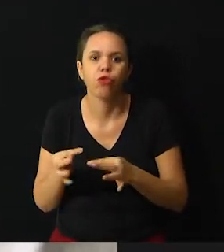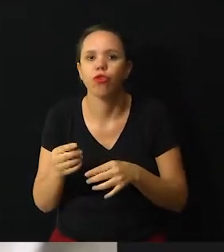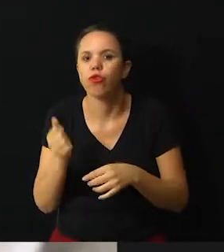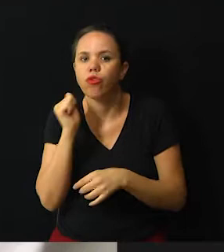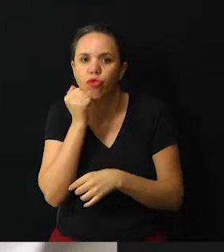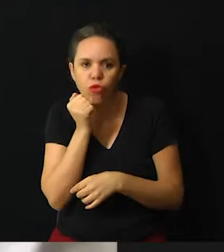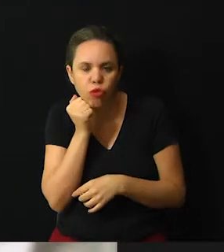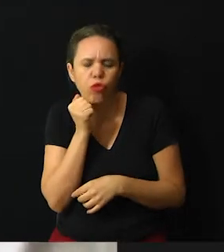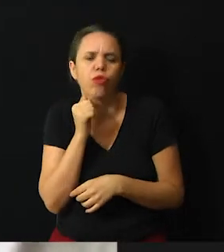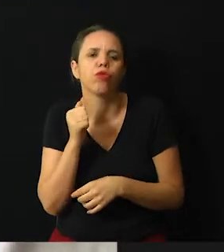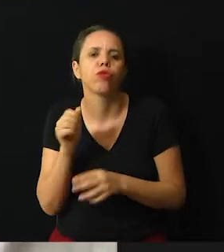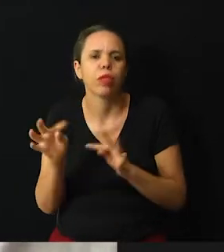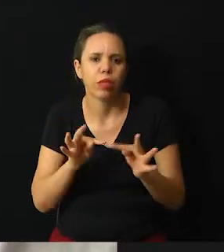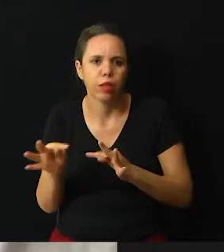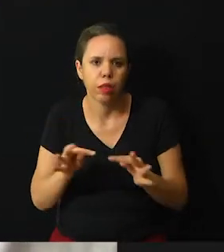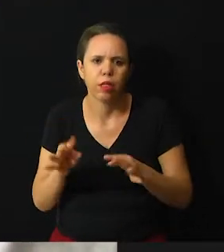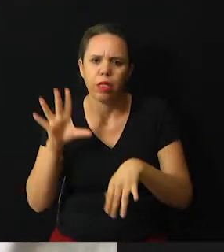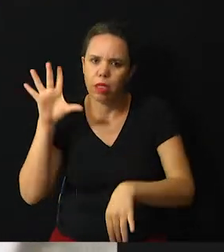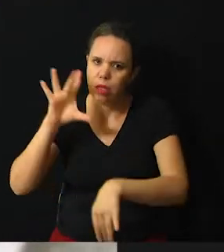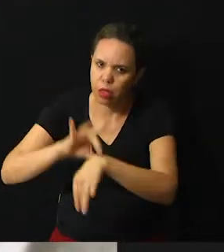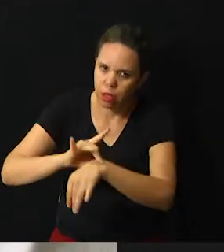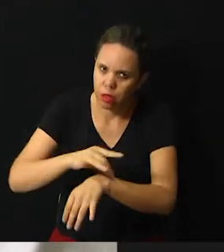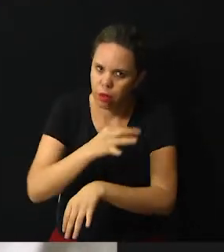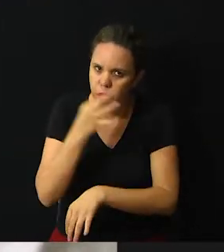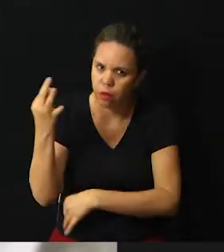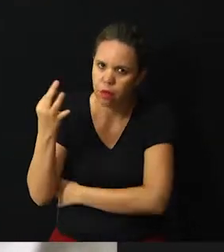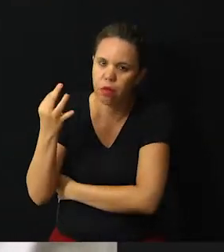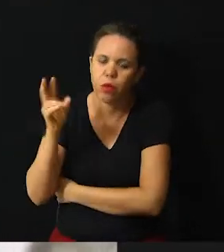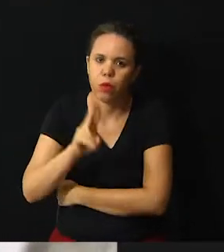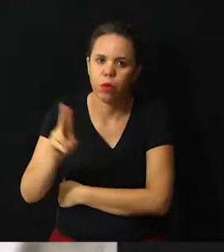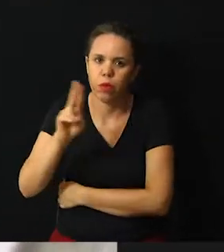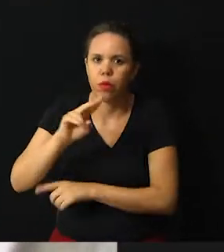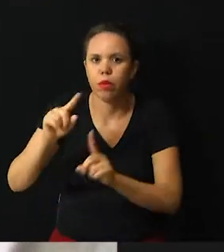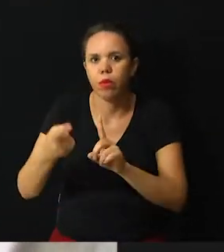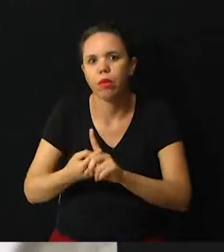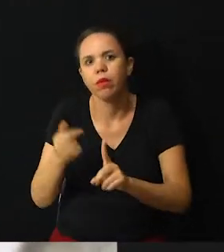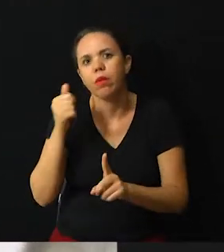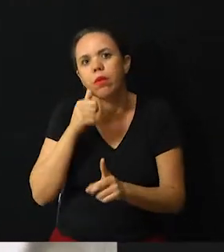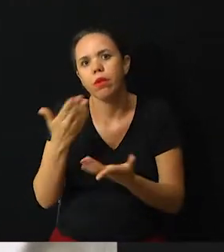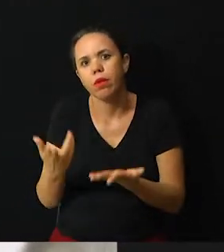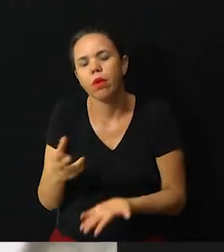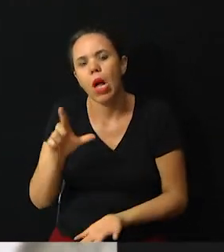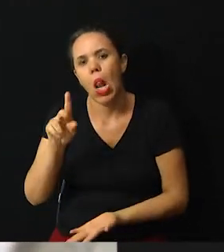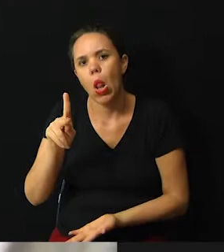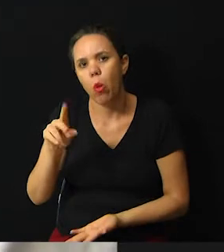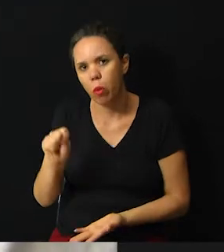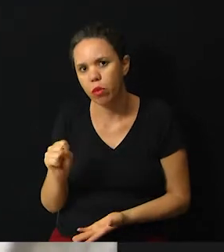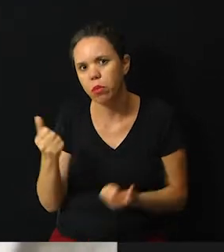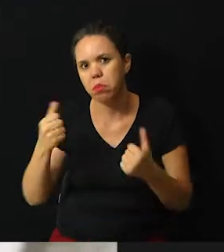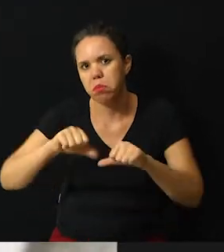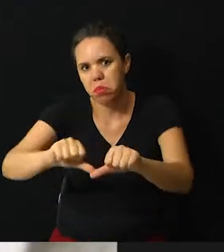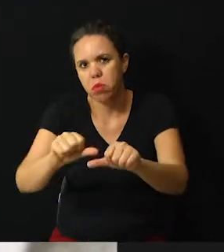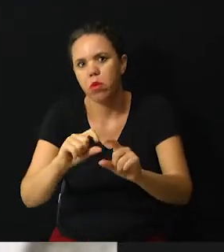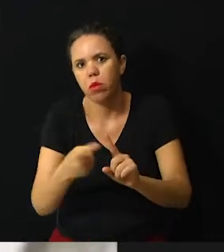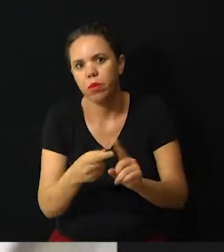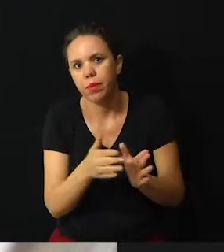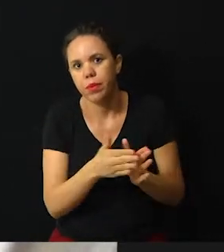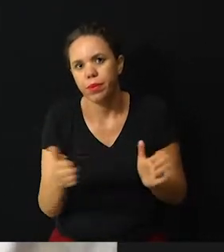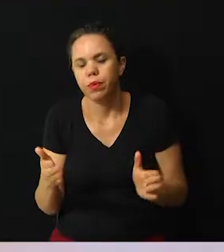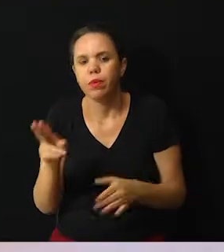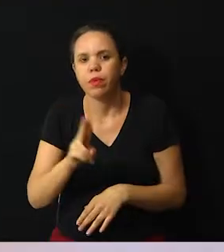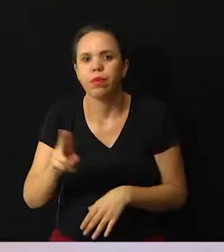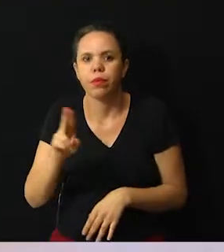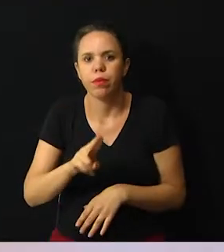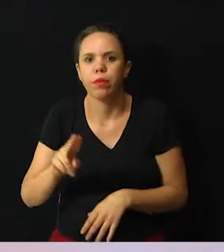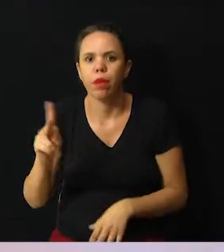30 anos a hidroxicloroquina com total segurança. É tão seguro que a gente usa na grávida. A paciente grávida com lúpus, ele pode piorar muito na gravidez. E a